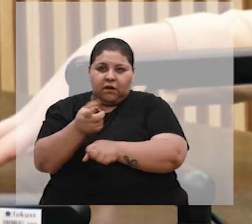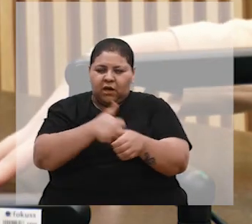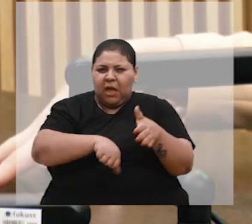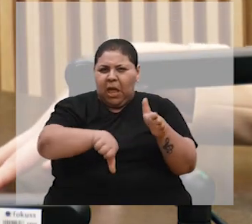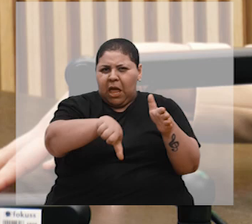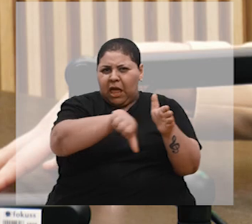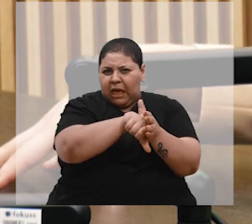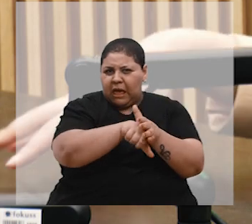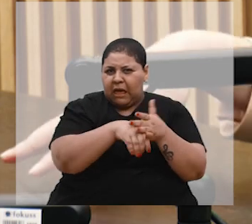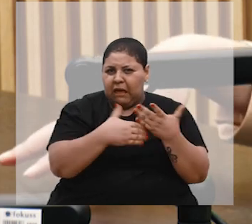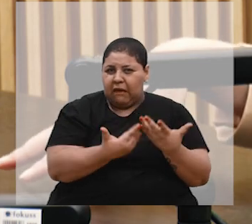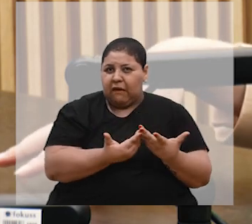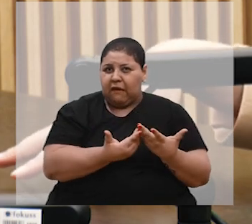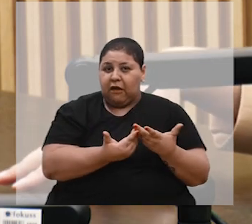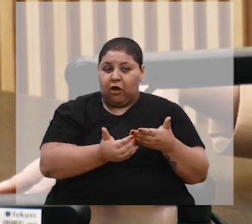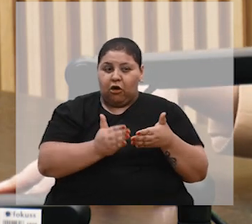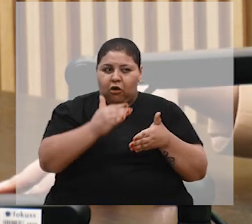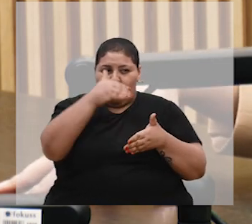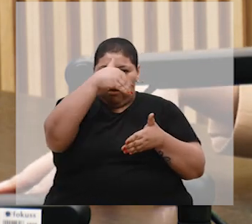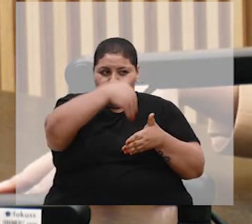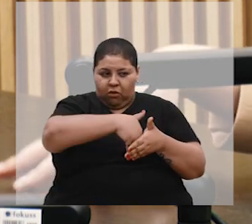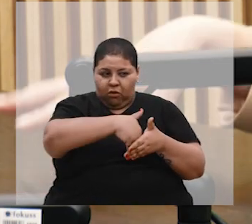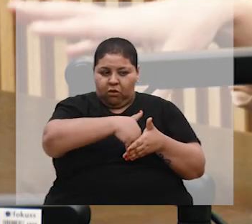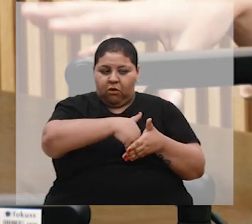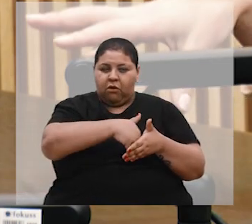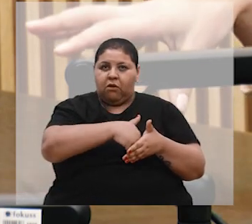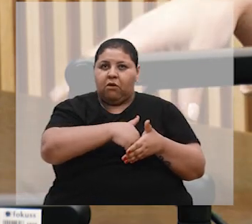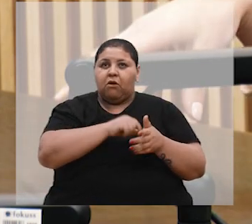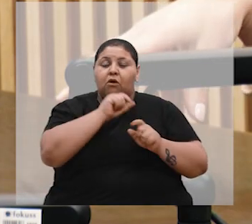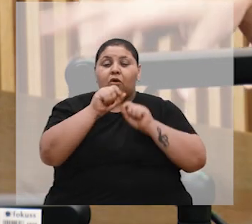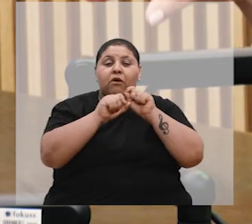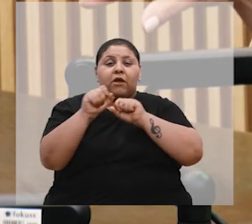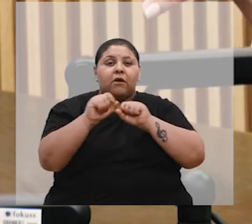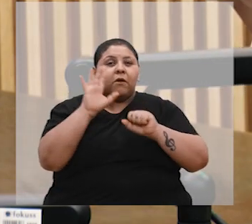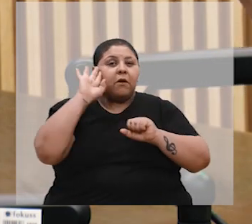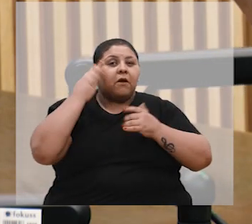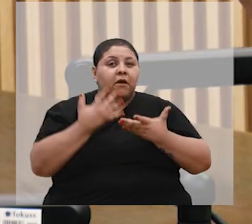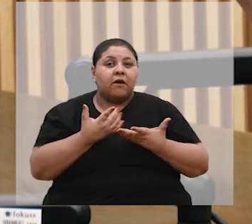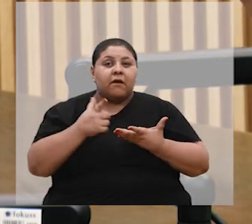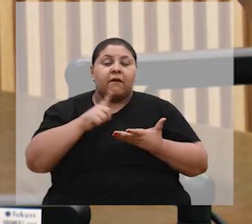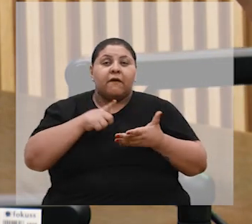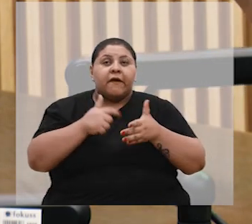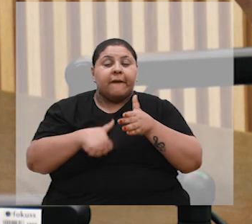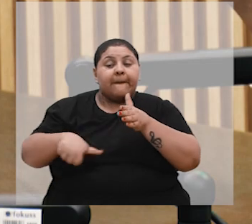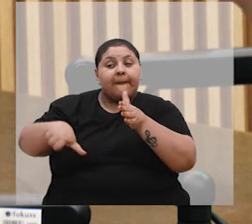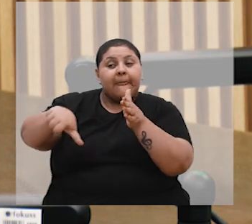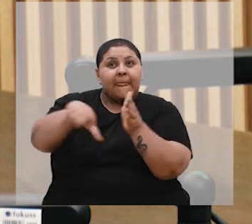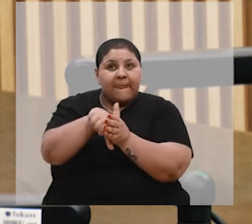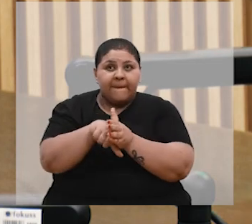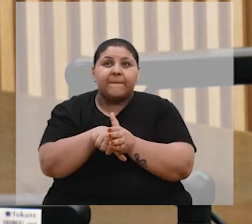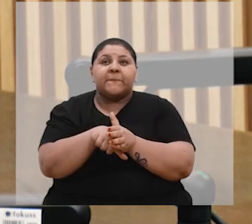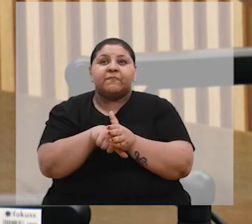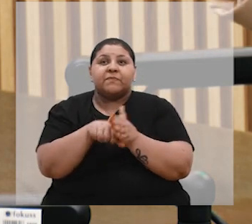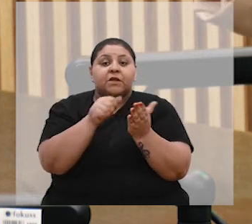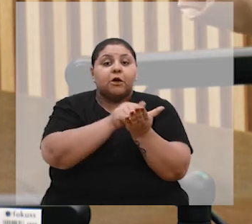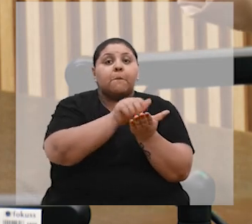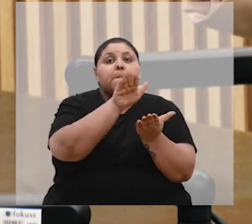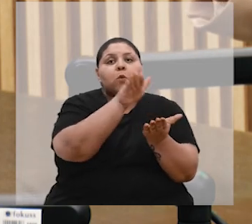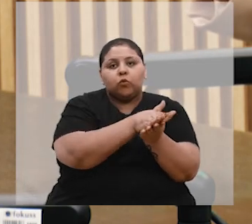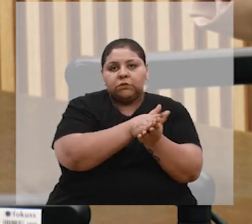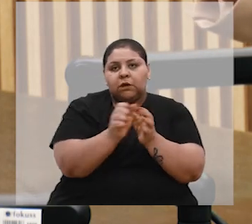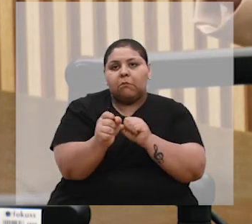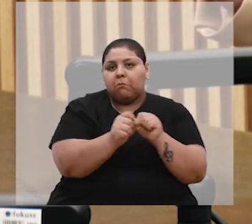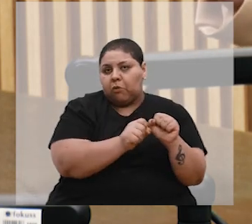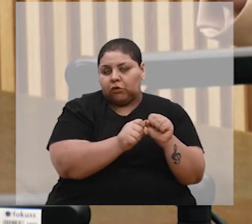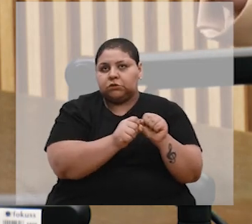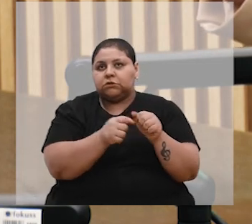crimes os crimes eleitorais que a gente denomina, o que pode acontecer? A gente pode ter crimes que implicam em multa, a gente